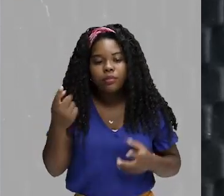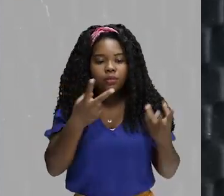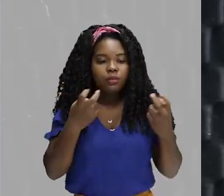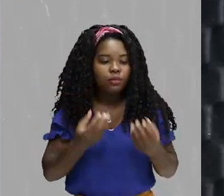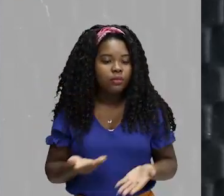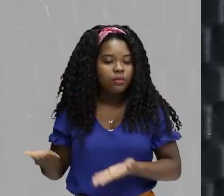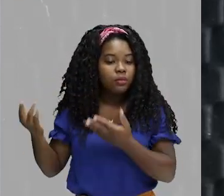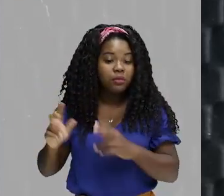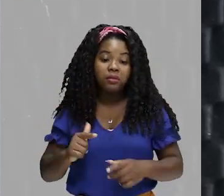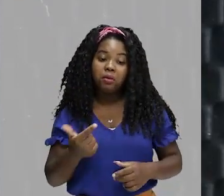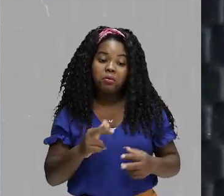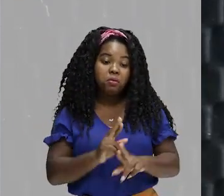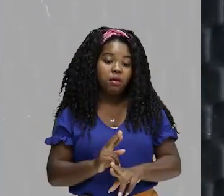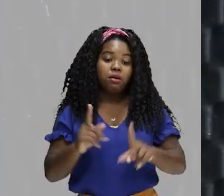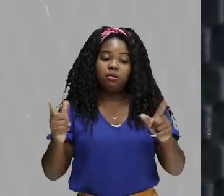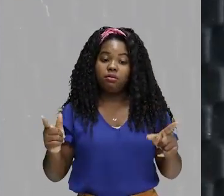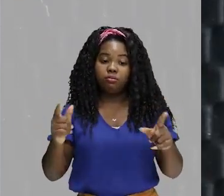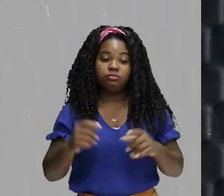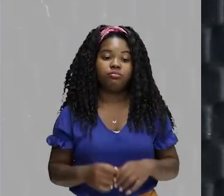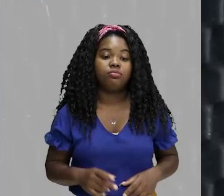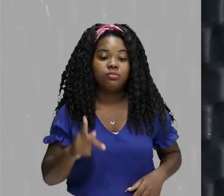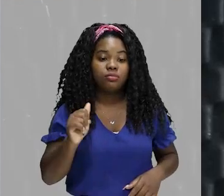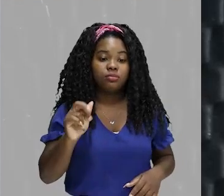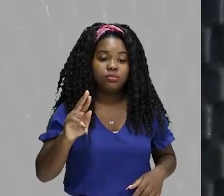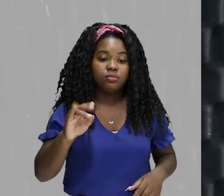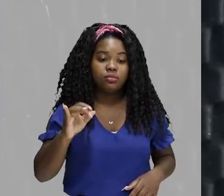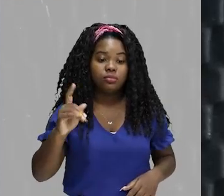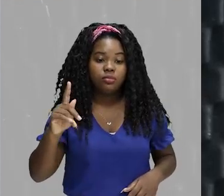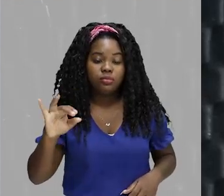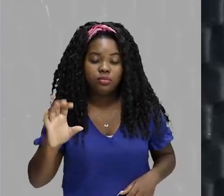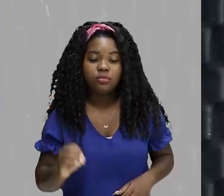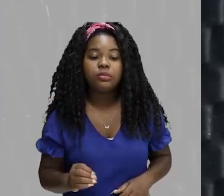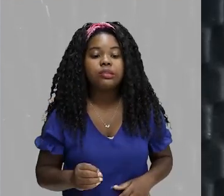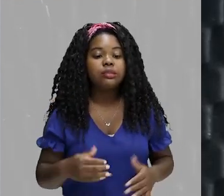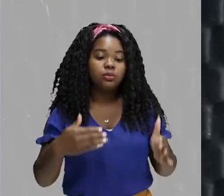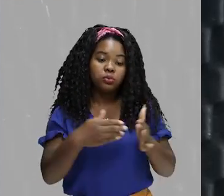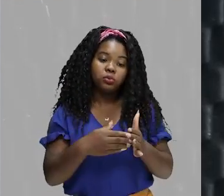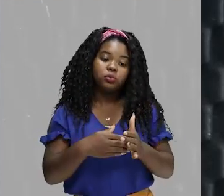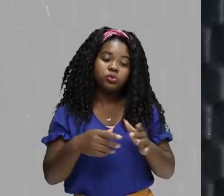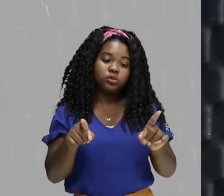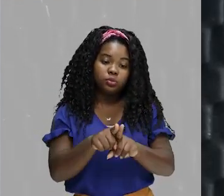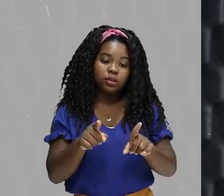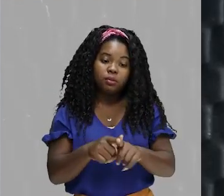tem diferença. O particípio termina com